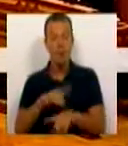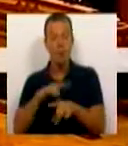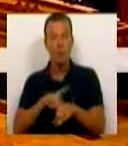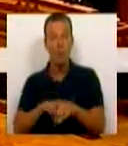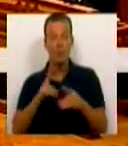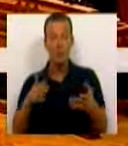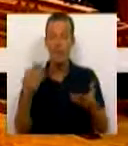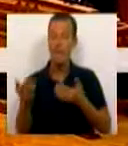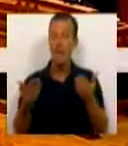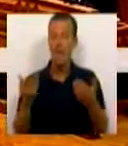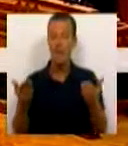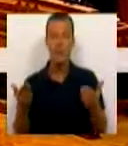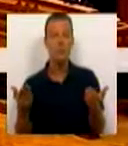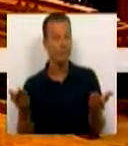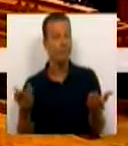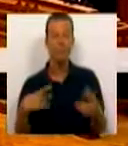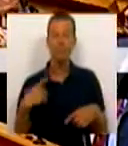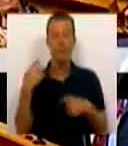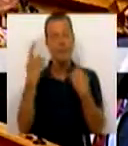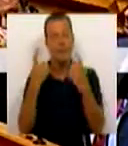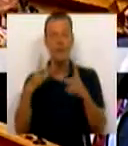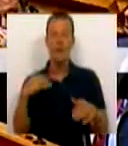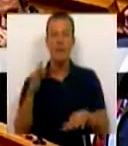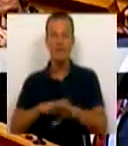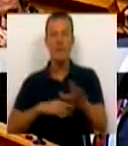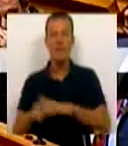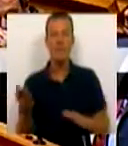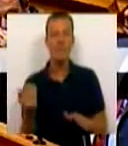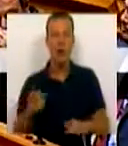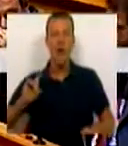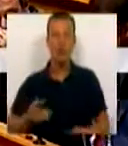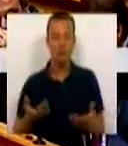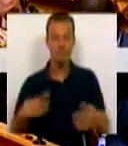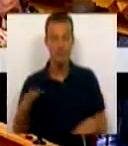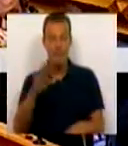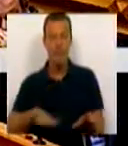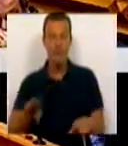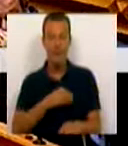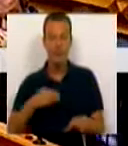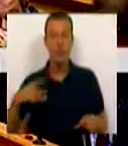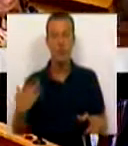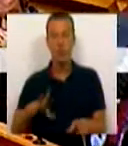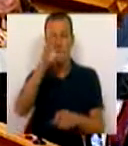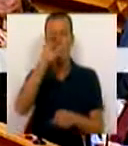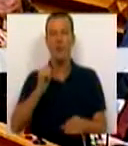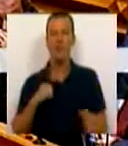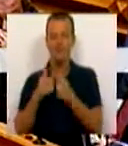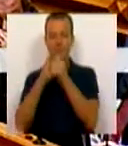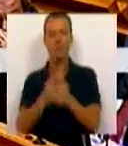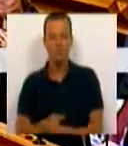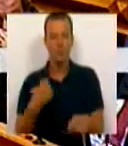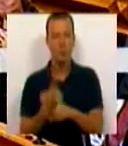fazermos um balanço do que está feito e perspectivar o que temos para fazer. E na área da saúde, este Governo cumpriu já ou tem em